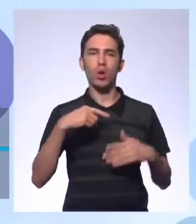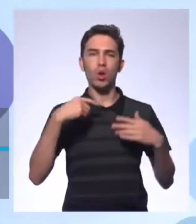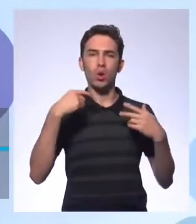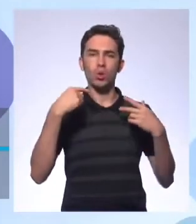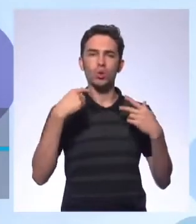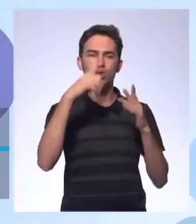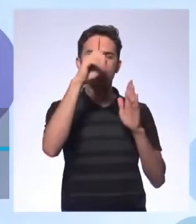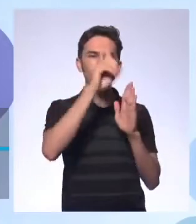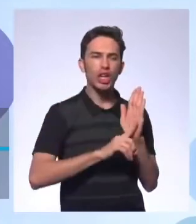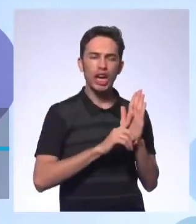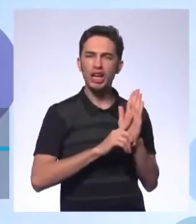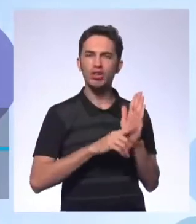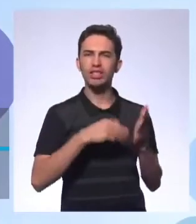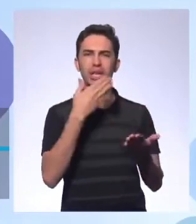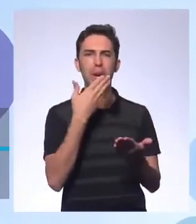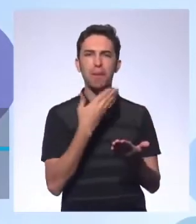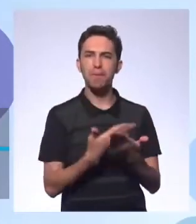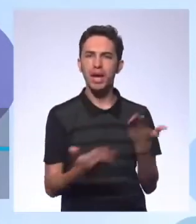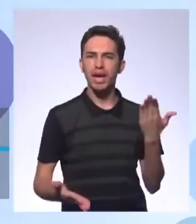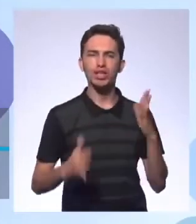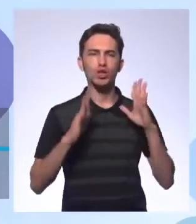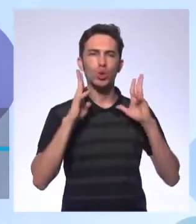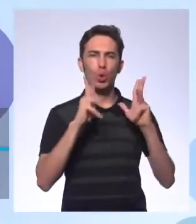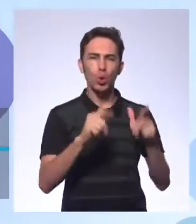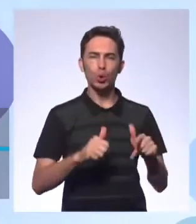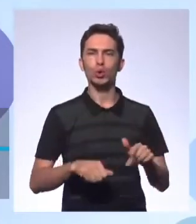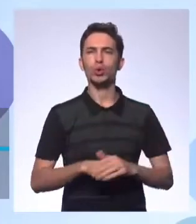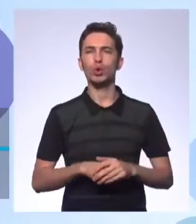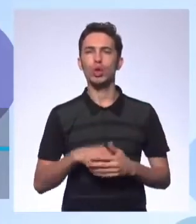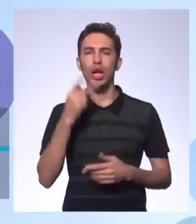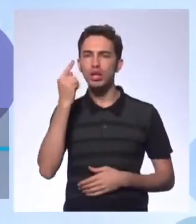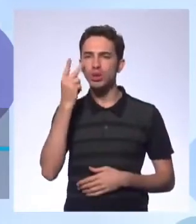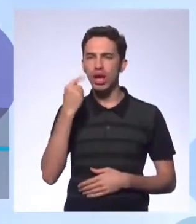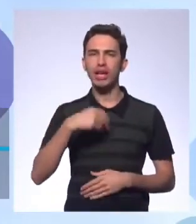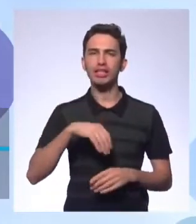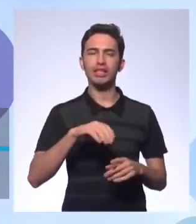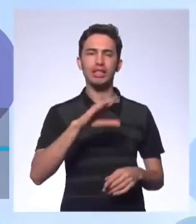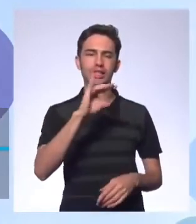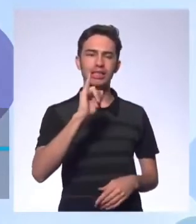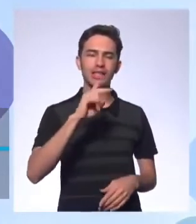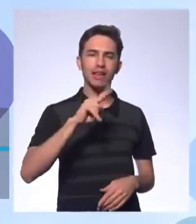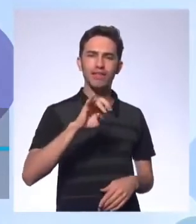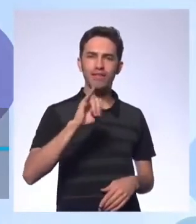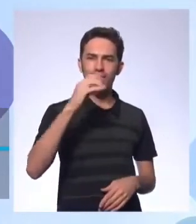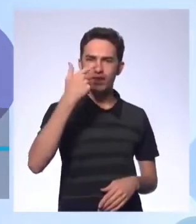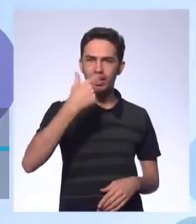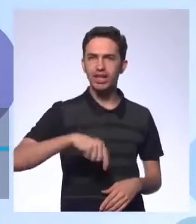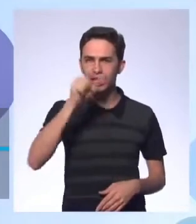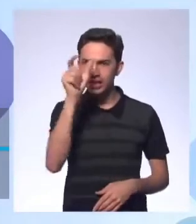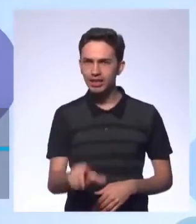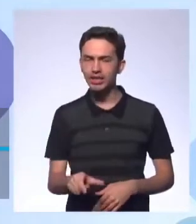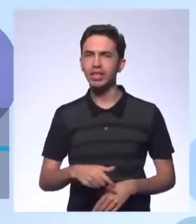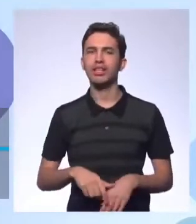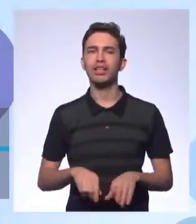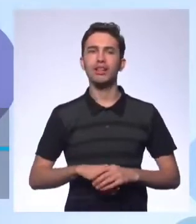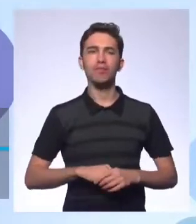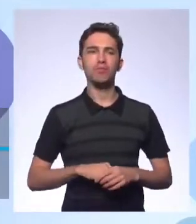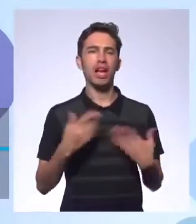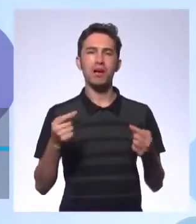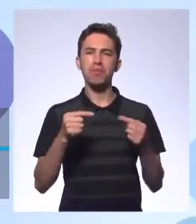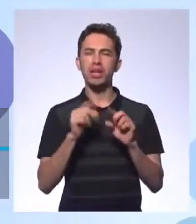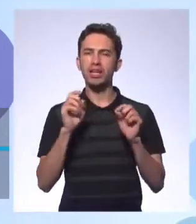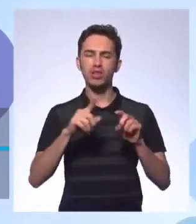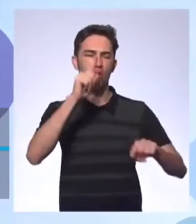seus direitos naturais, civis, sociais, ela se torna uma mercadoria,